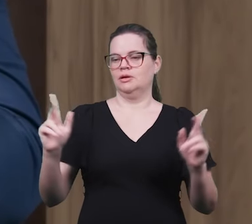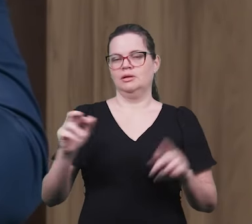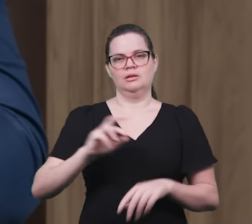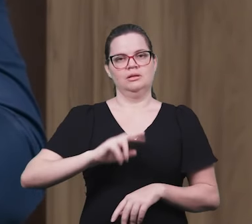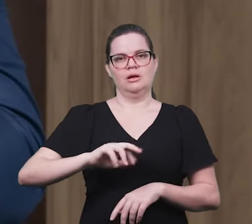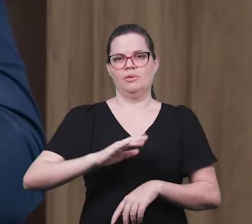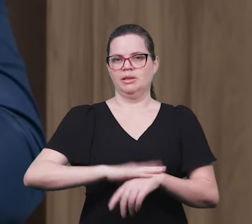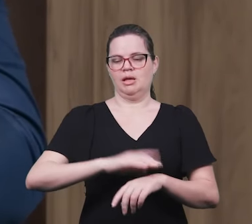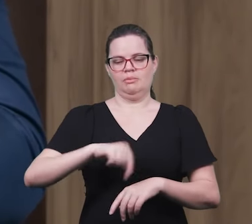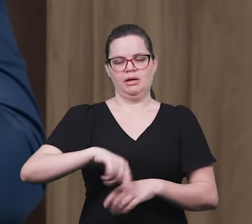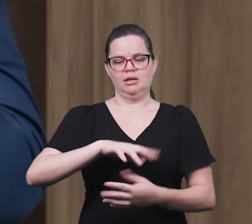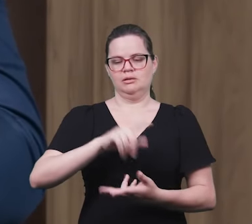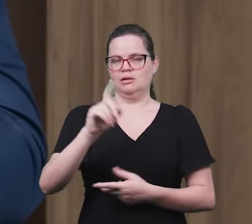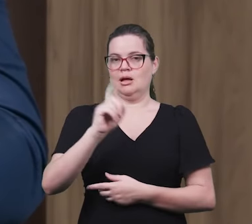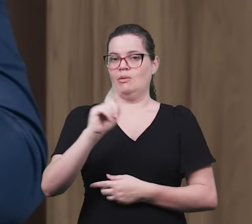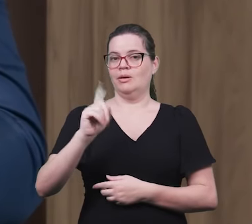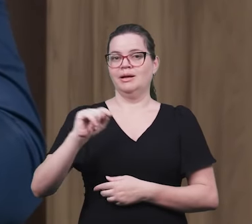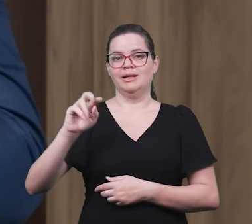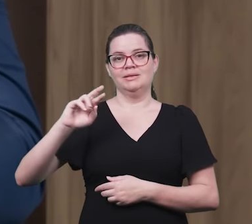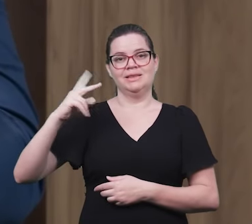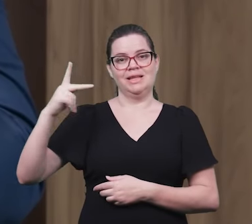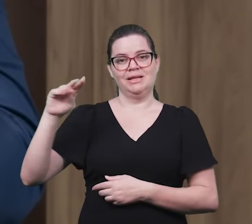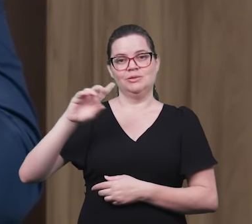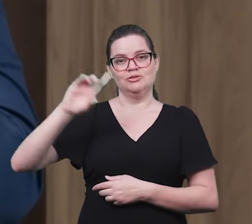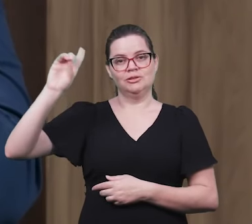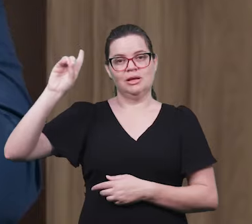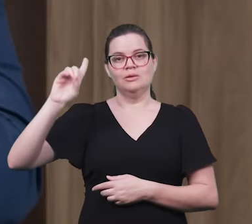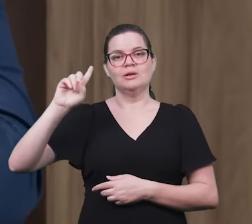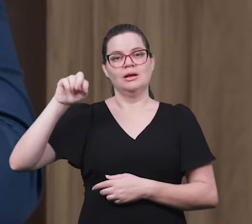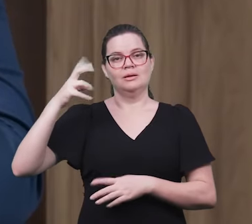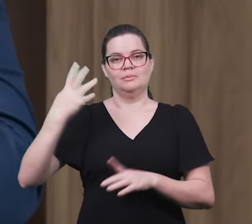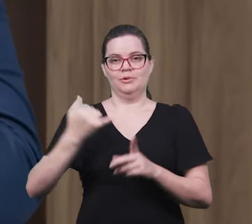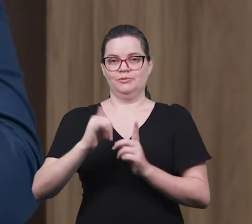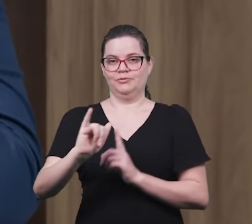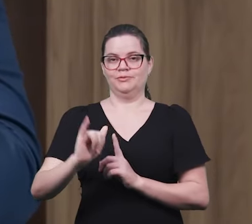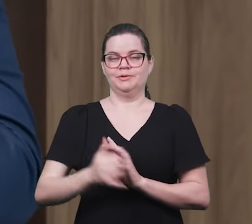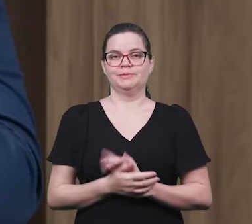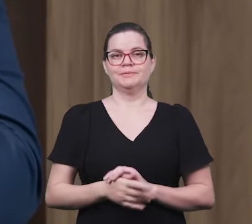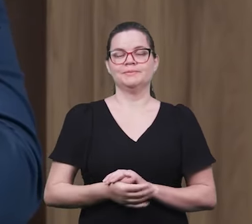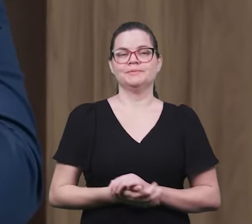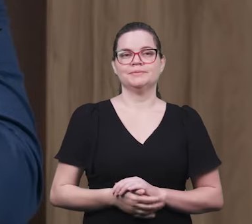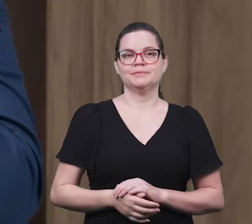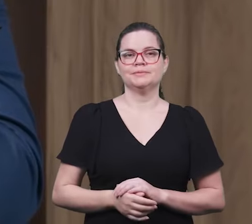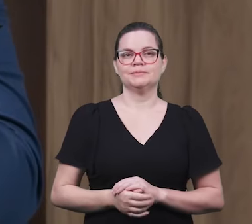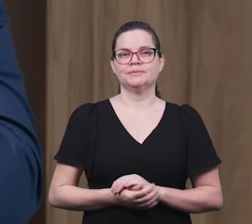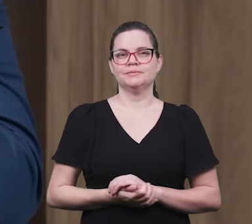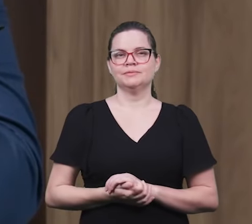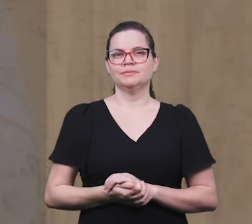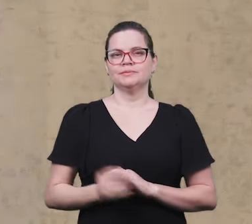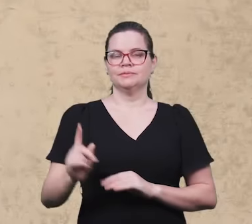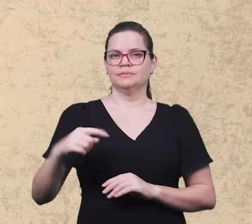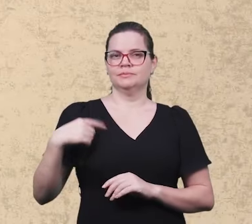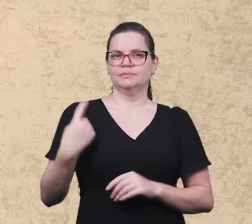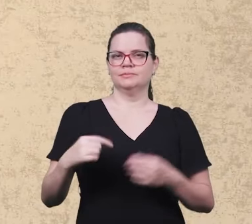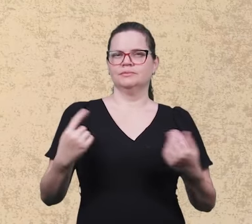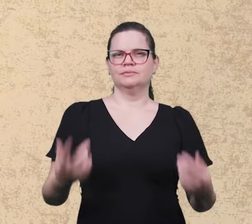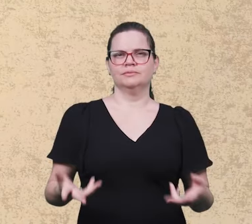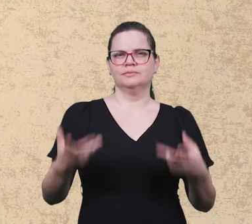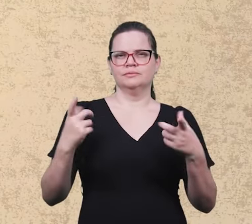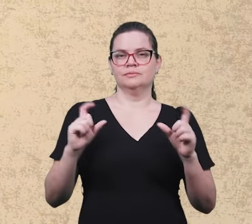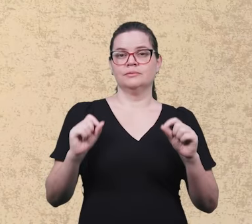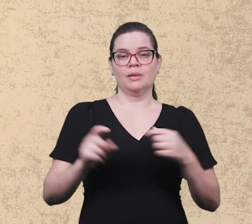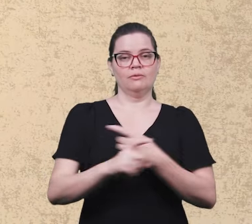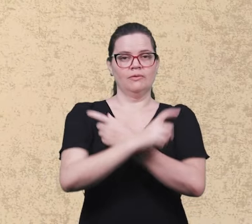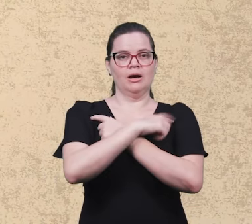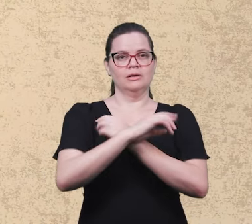que é a profecia. E essa profecia enriquece a igreja. E aí nós vamos ver aqui, né, que ele diz assim, e diz também